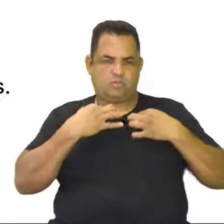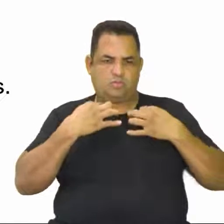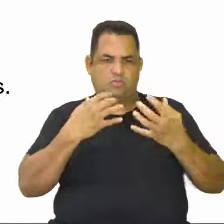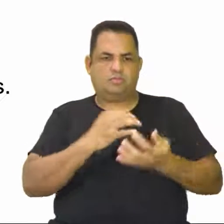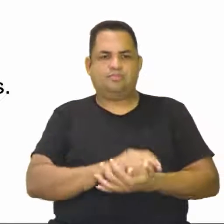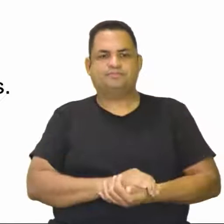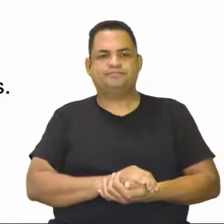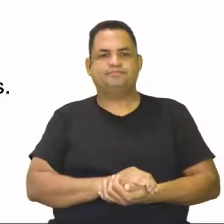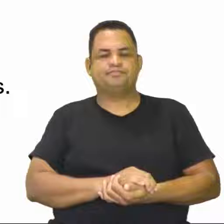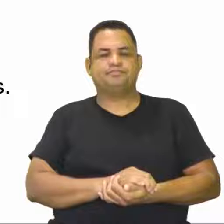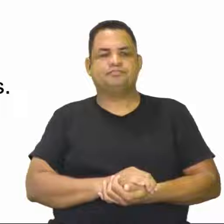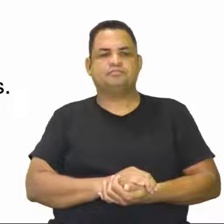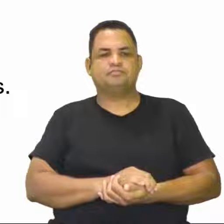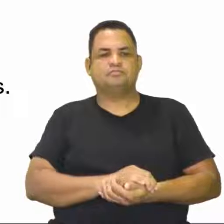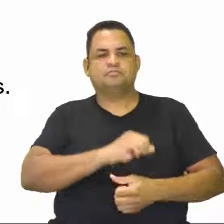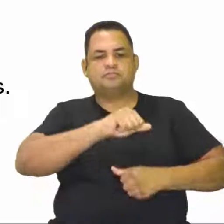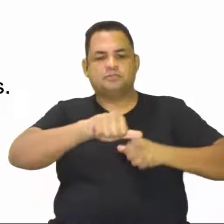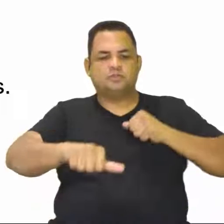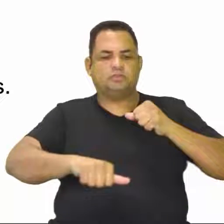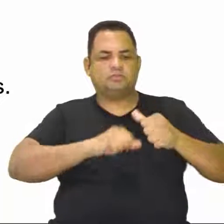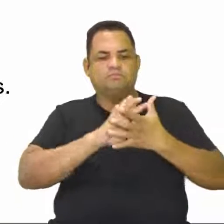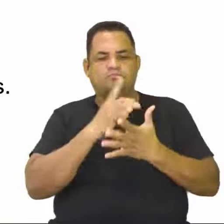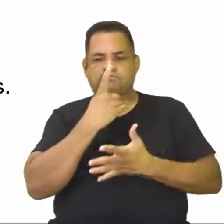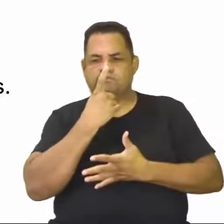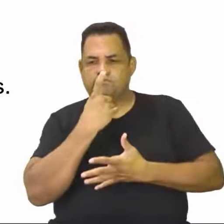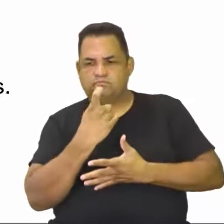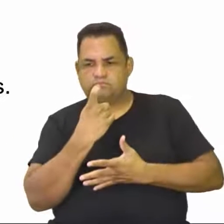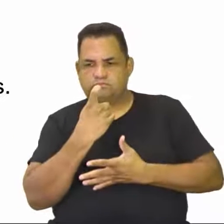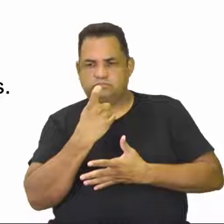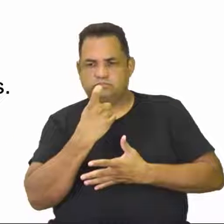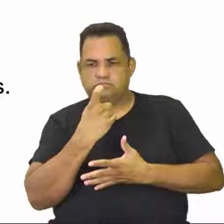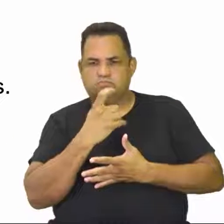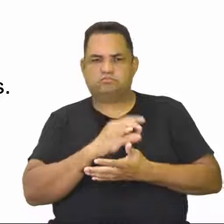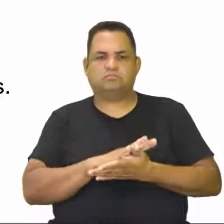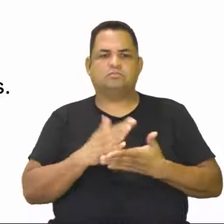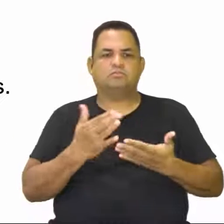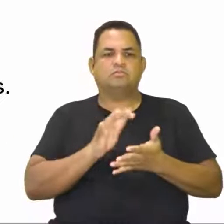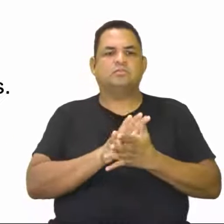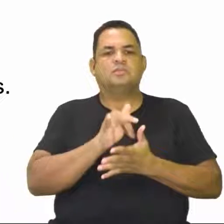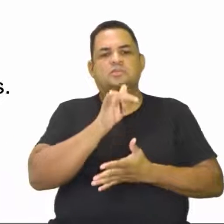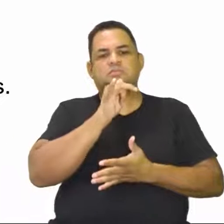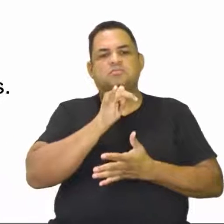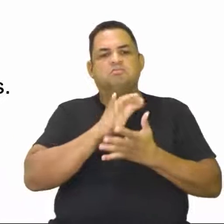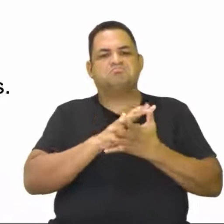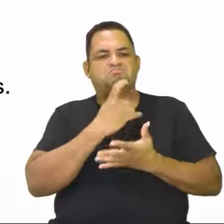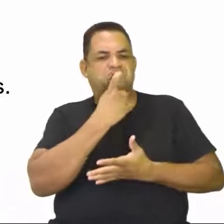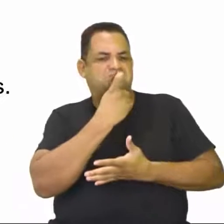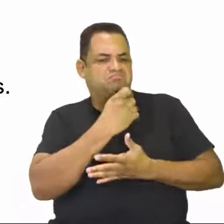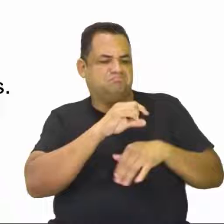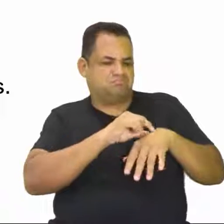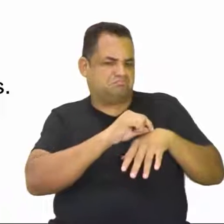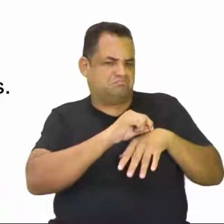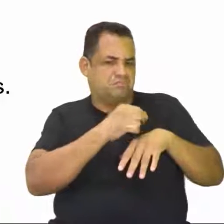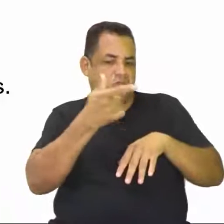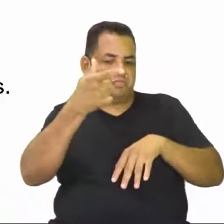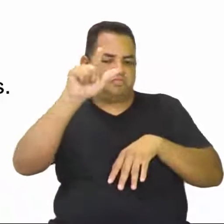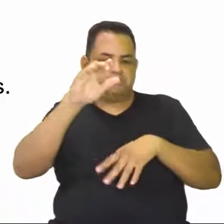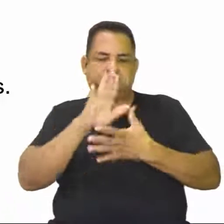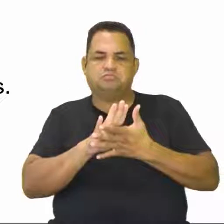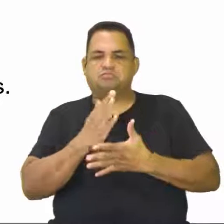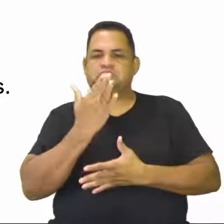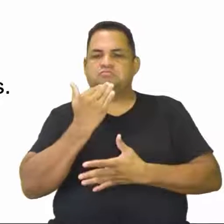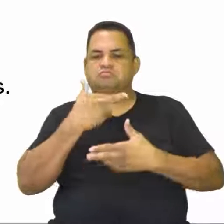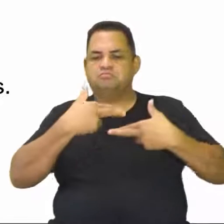roupa. Mudança no odor. A gente usou aqui como exemplo o apodrecimento de carnes e